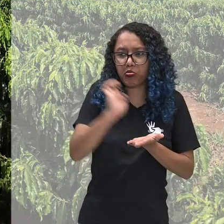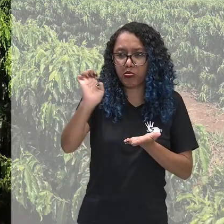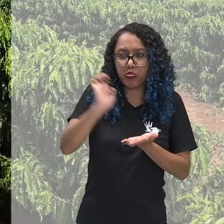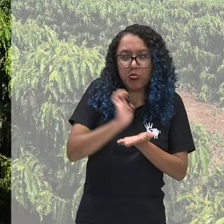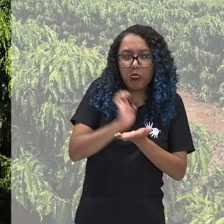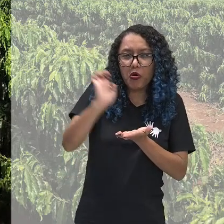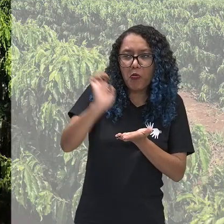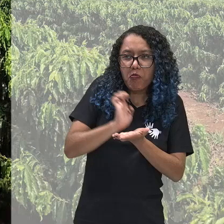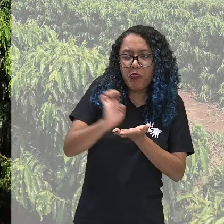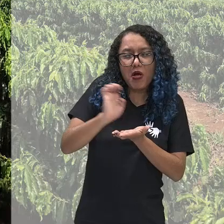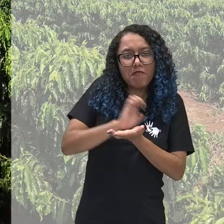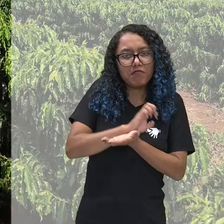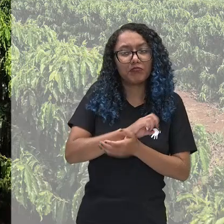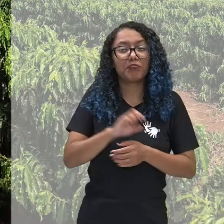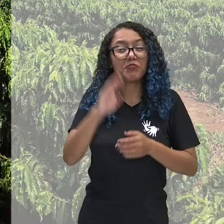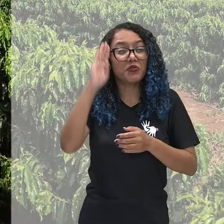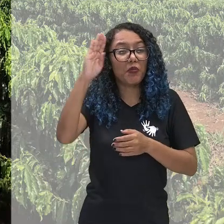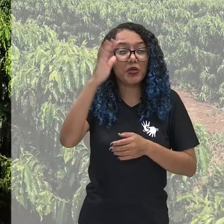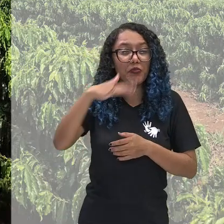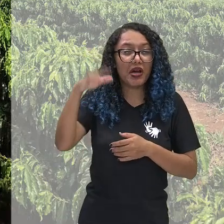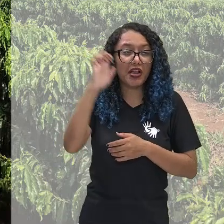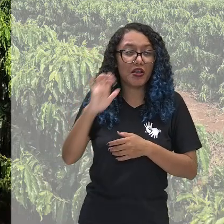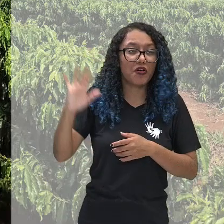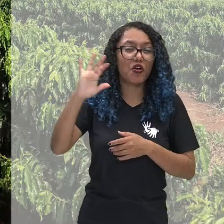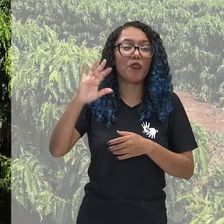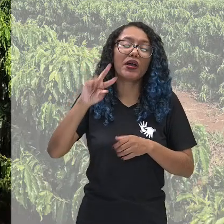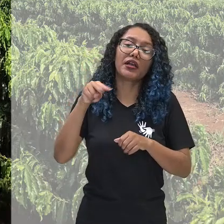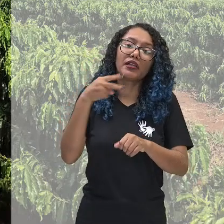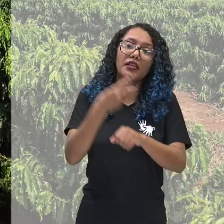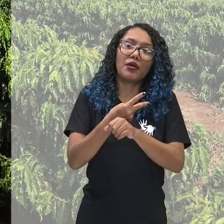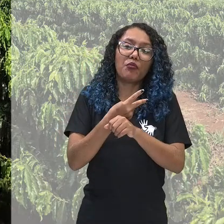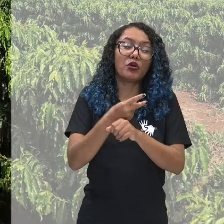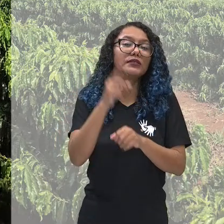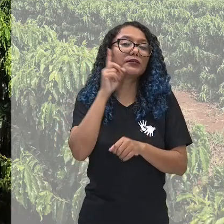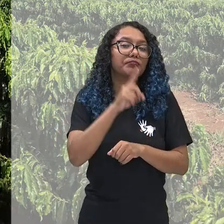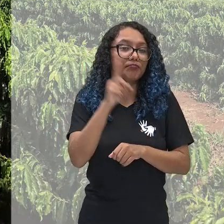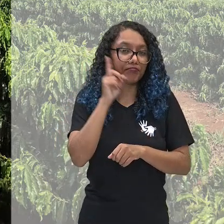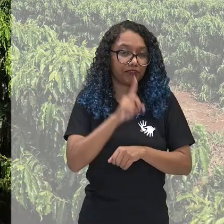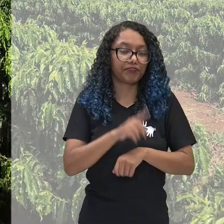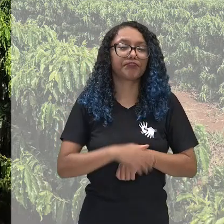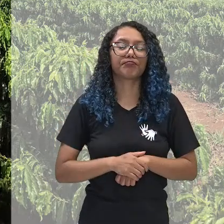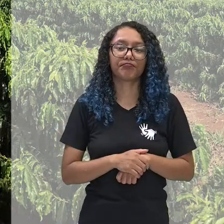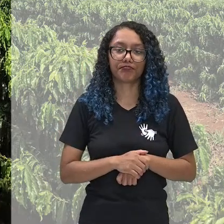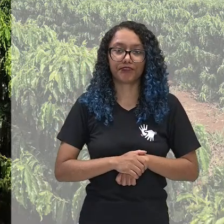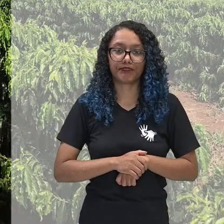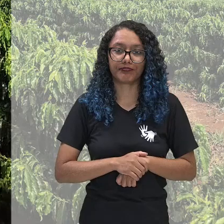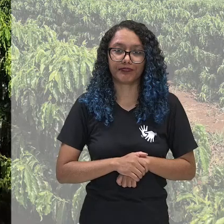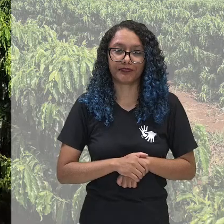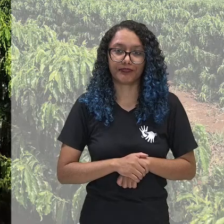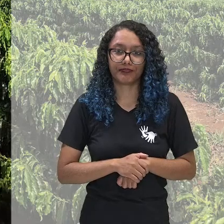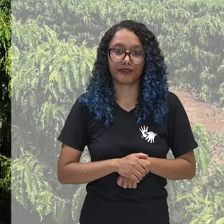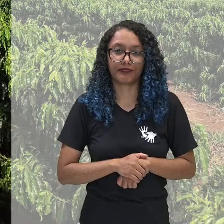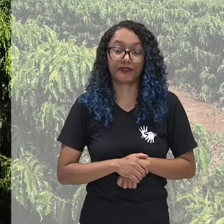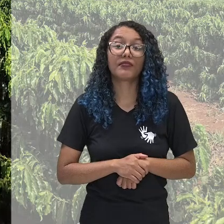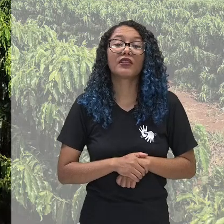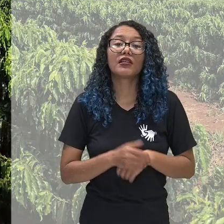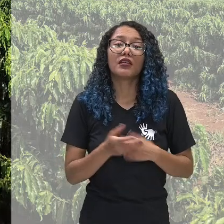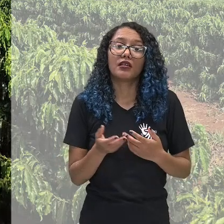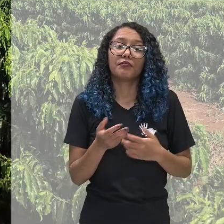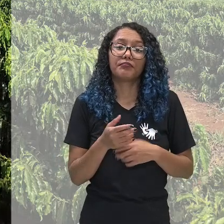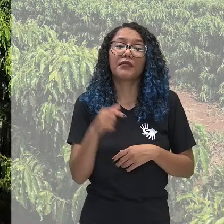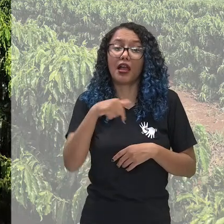exportando principalmente para a Europa e, posteriormente, para os Estados Unidos. E aqui no Brasil,